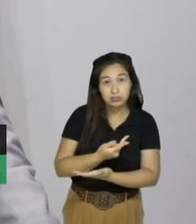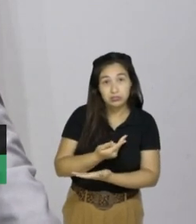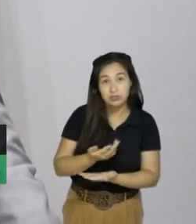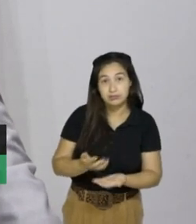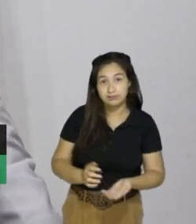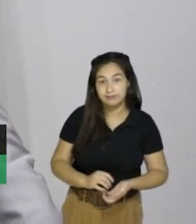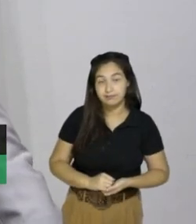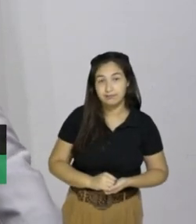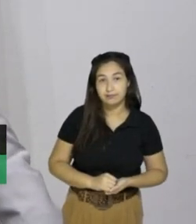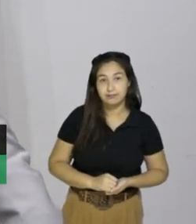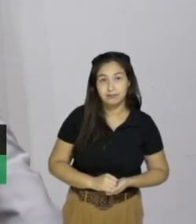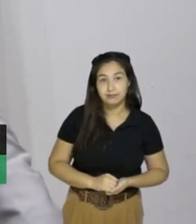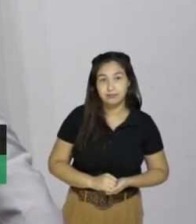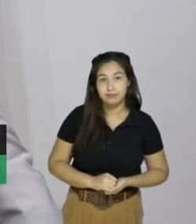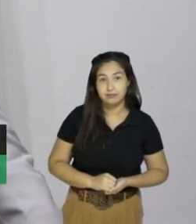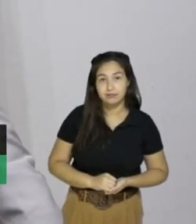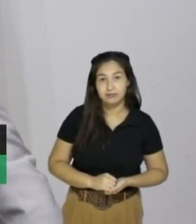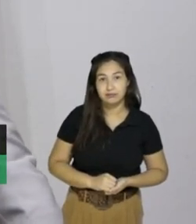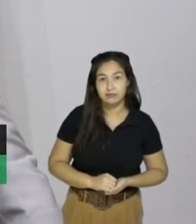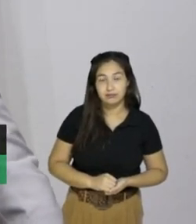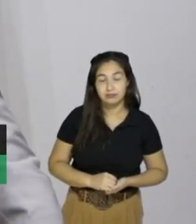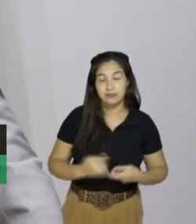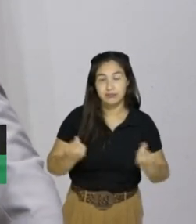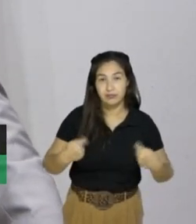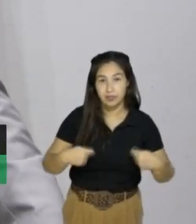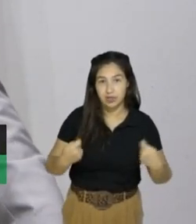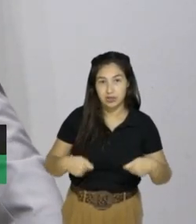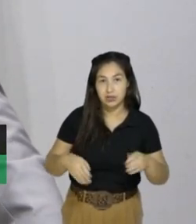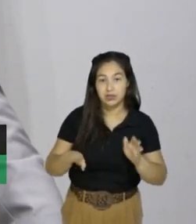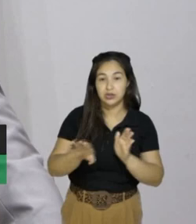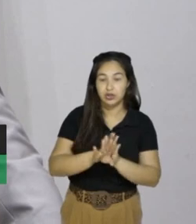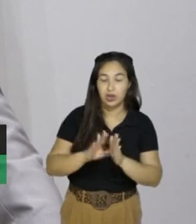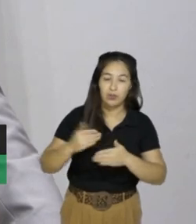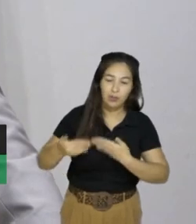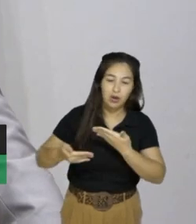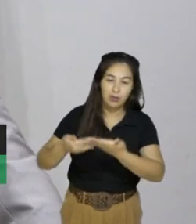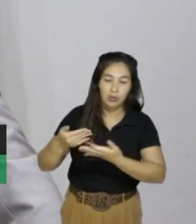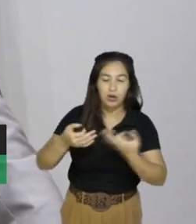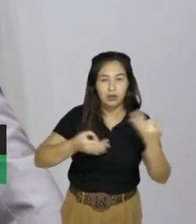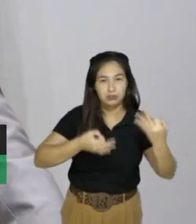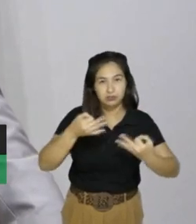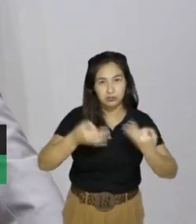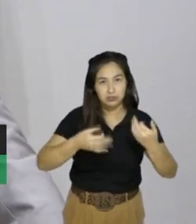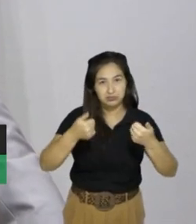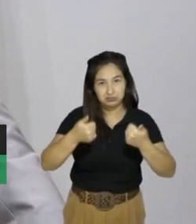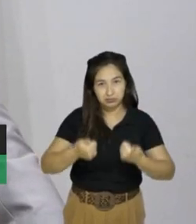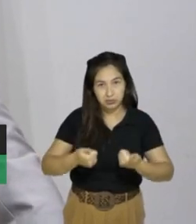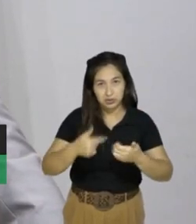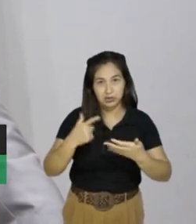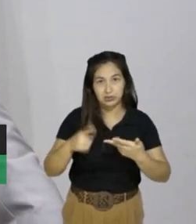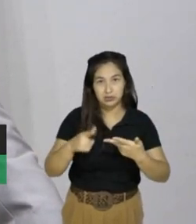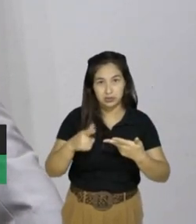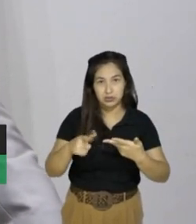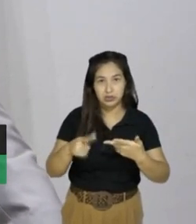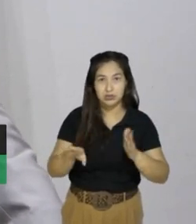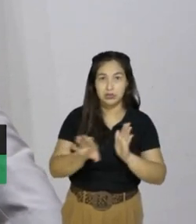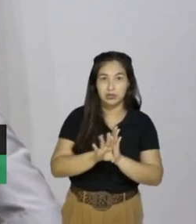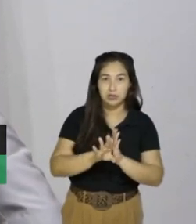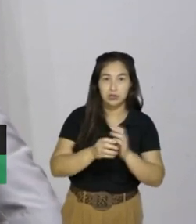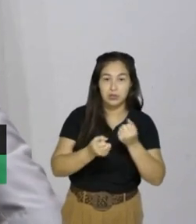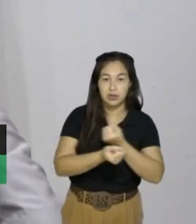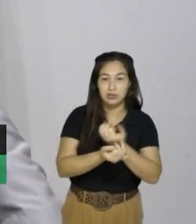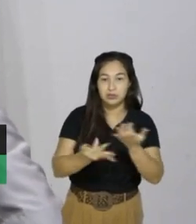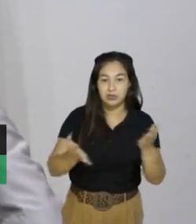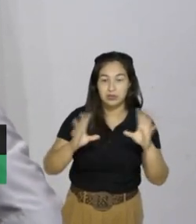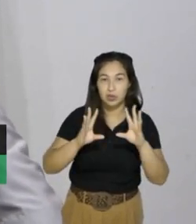existe existe toda um aparato legislativo para recebê-lo aqui para distribuí-lo